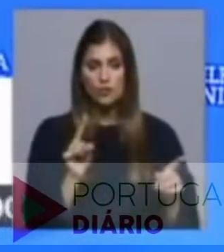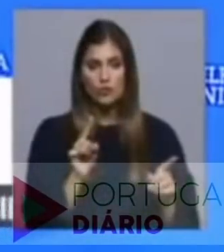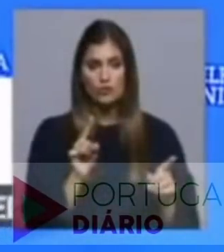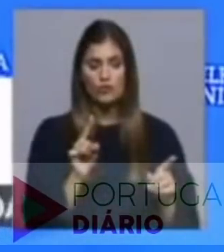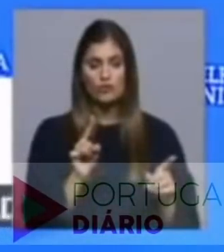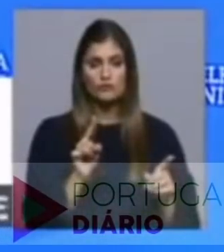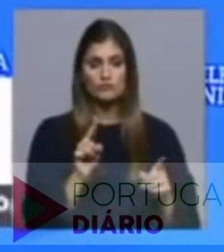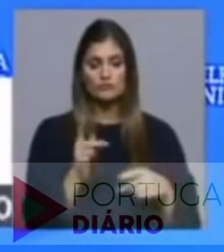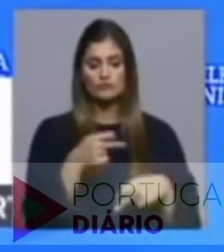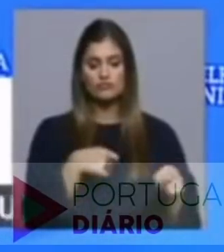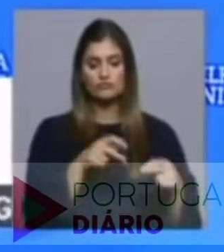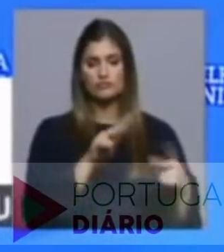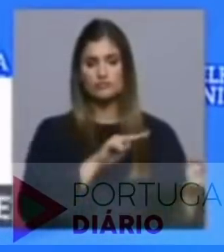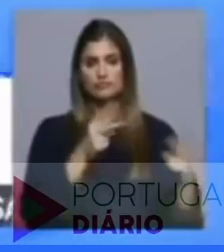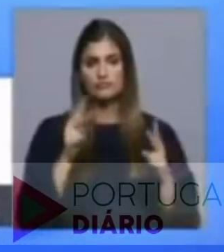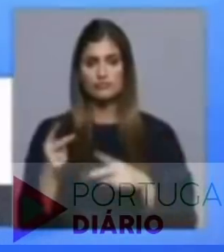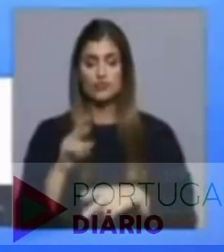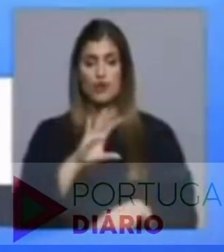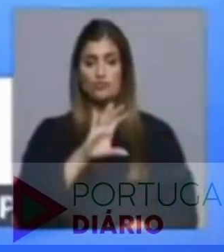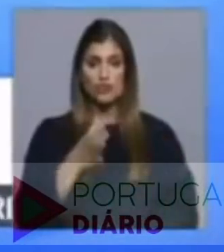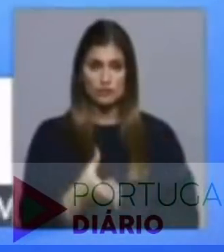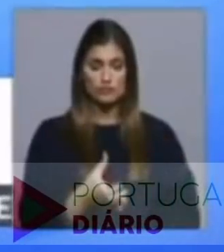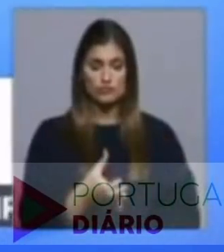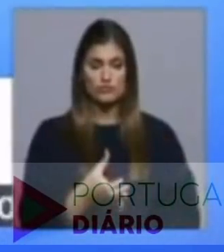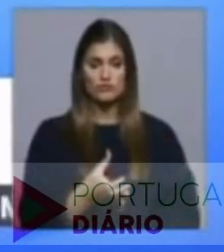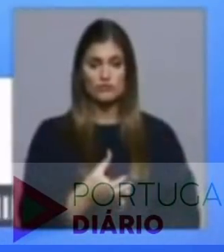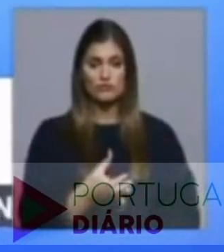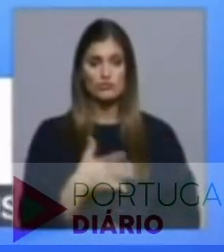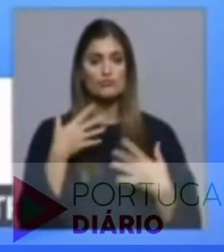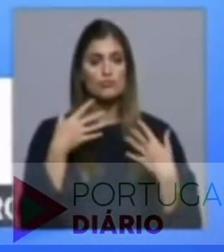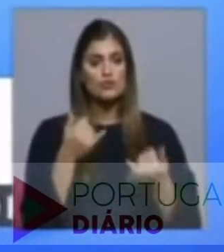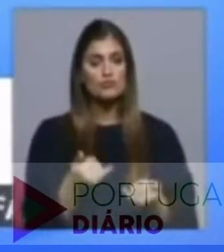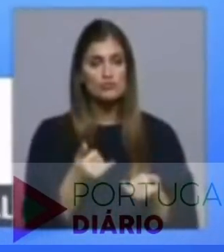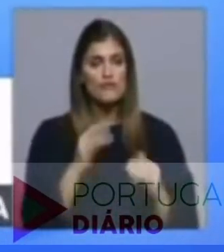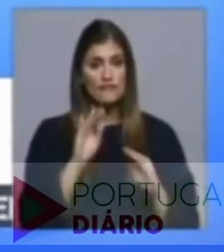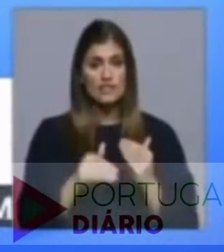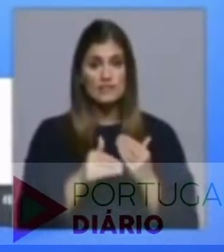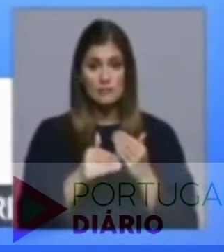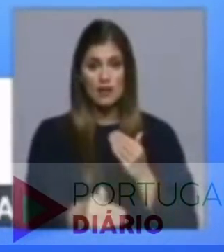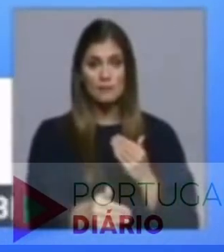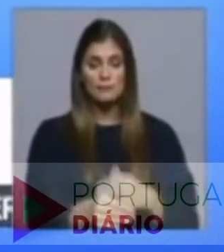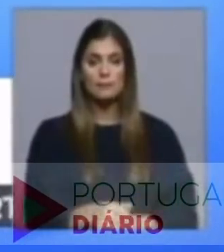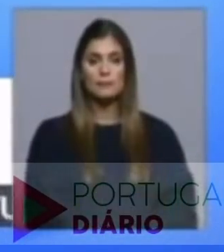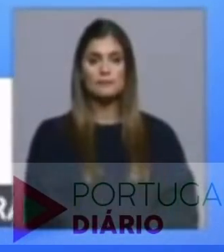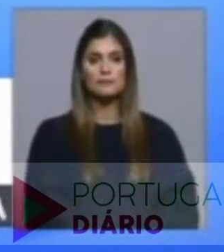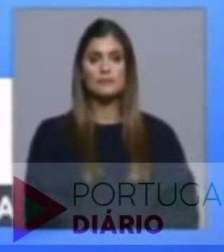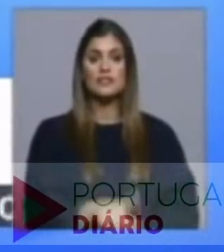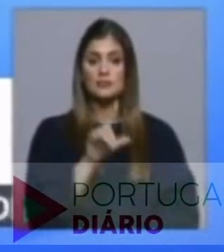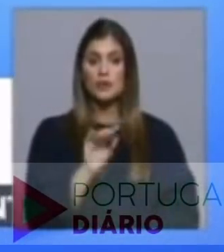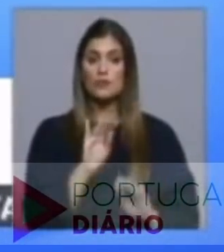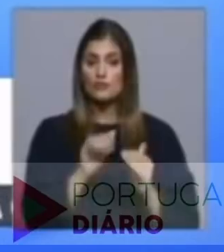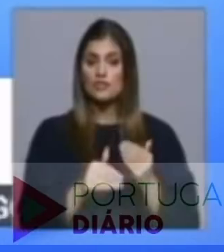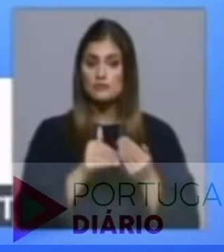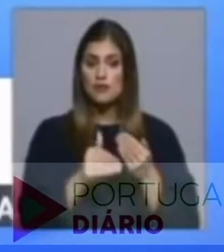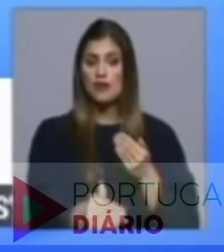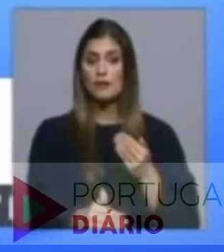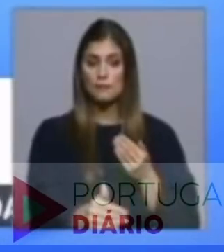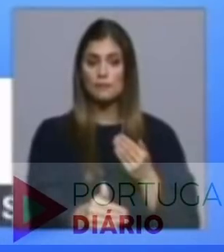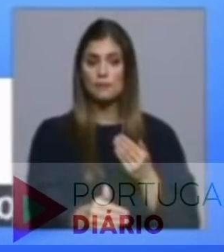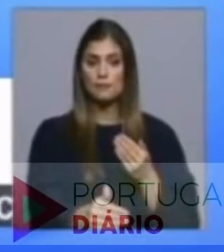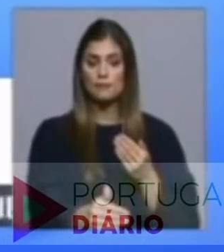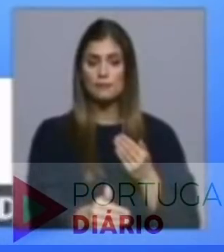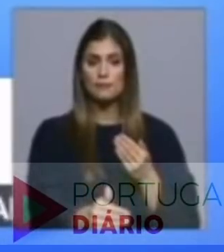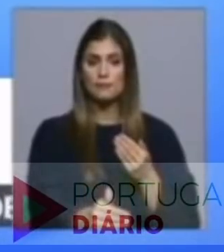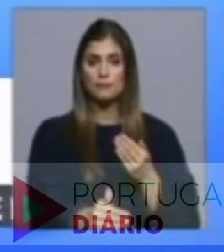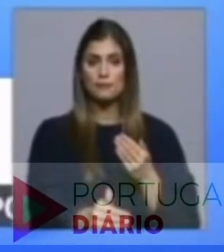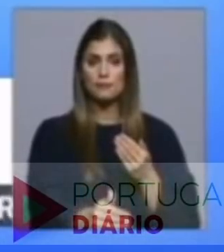de circulação entre concelhos nos próximos fins de semana, também no fim de semana